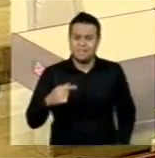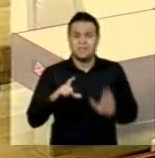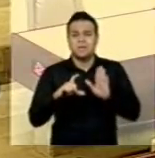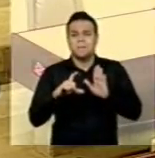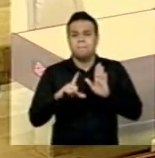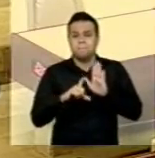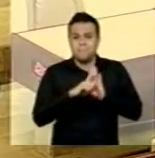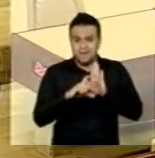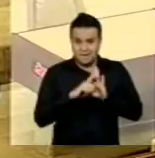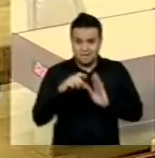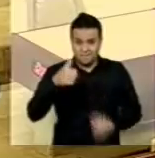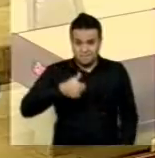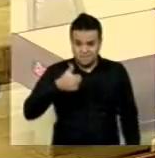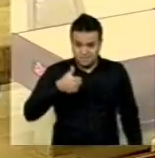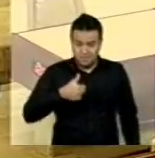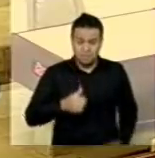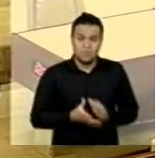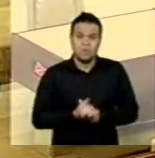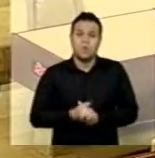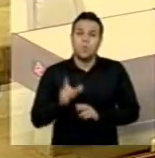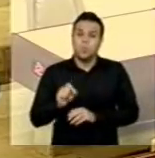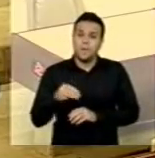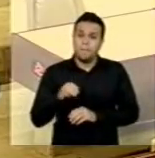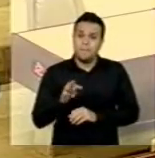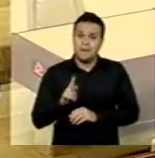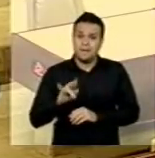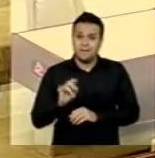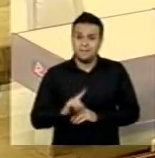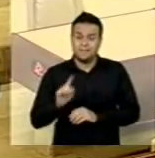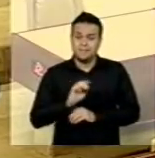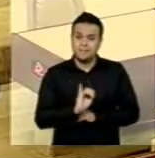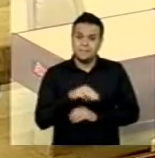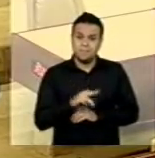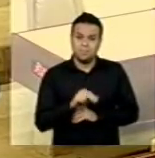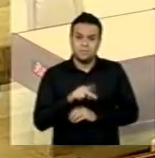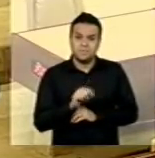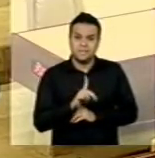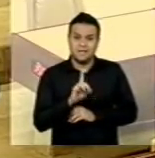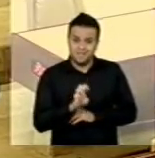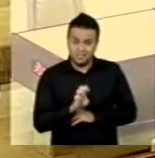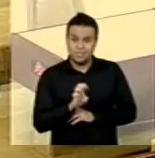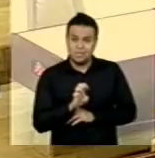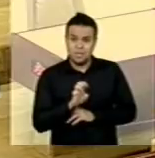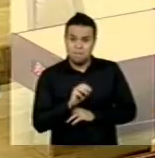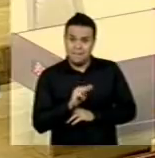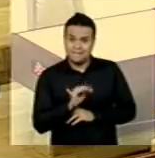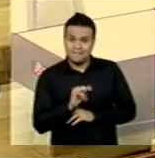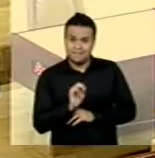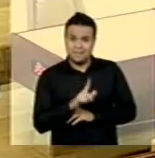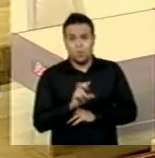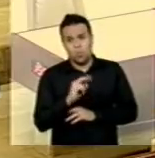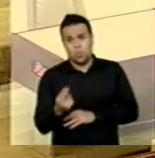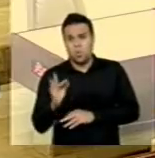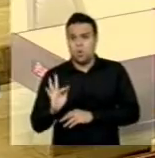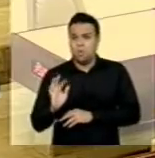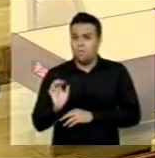1º, a matriz, tanto das imunidades materiais quanto formais, dos deputados estaduais,